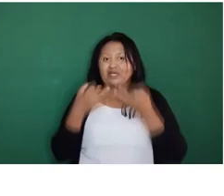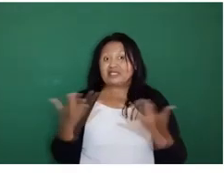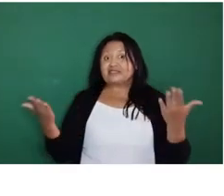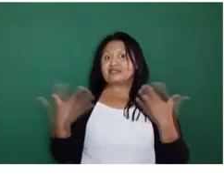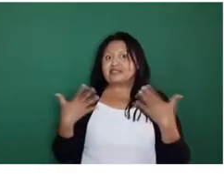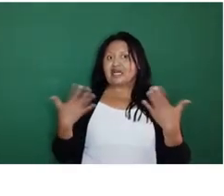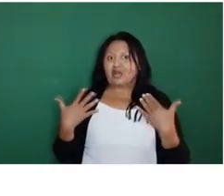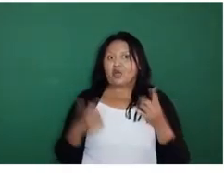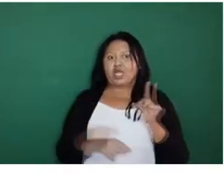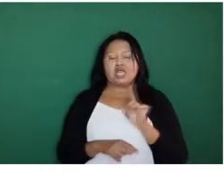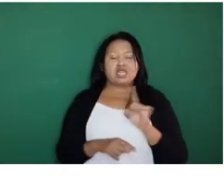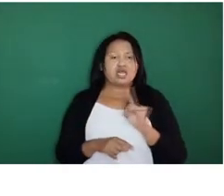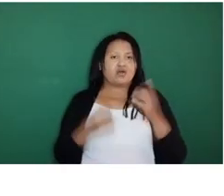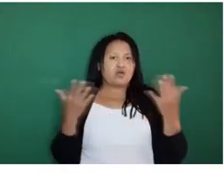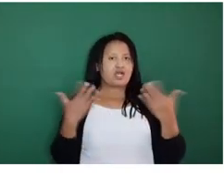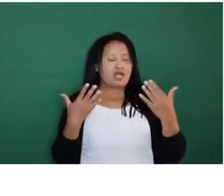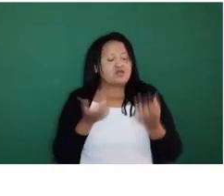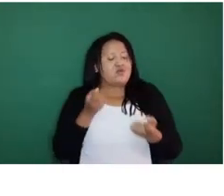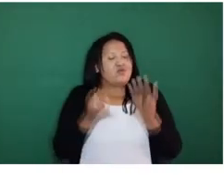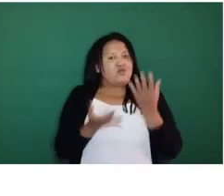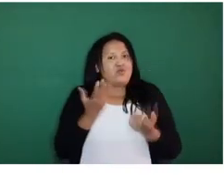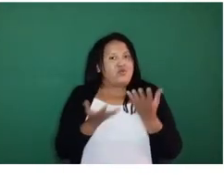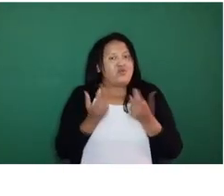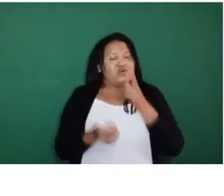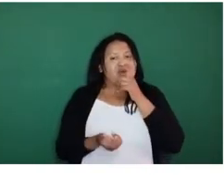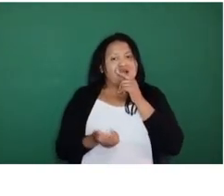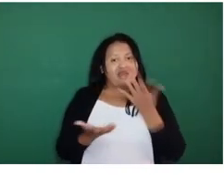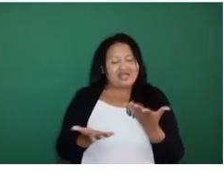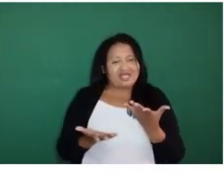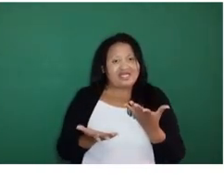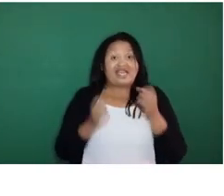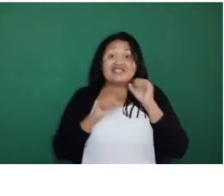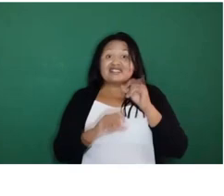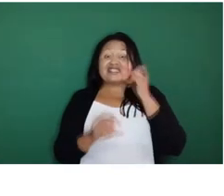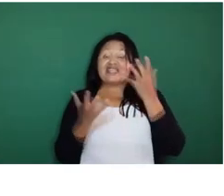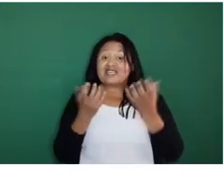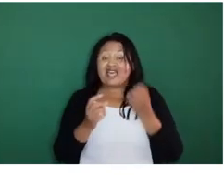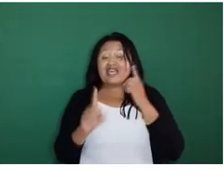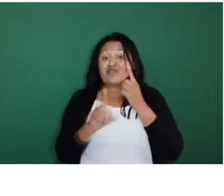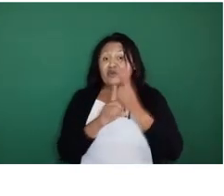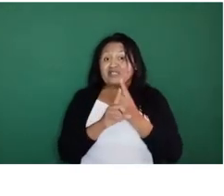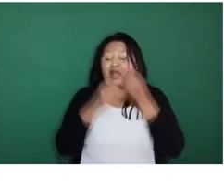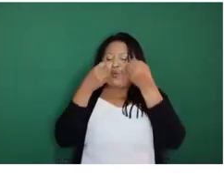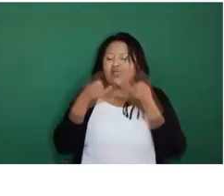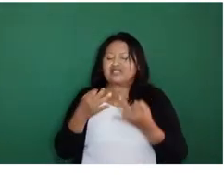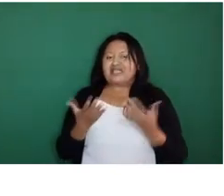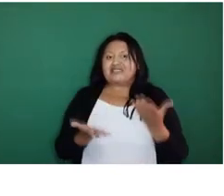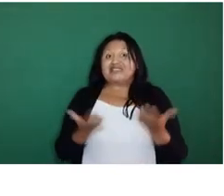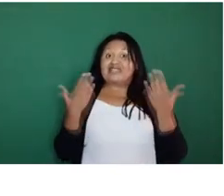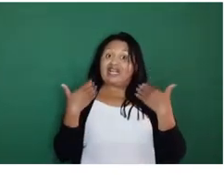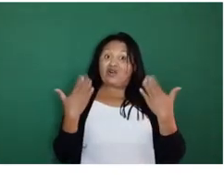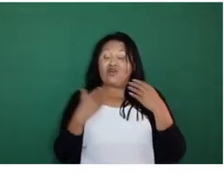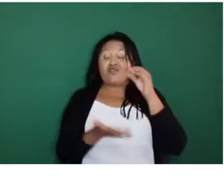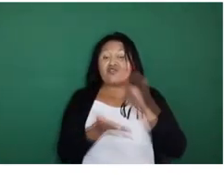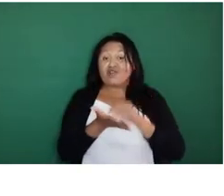de calor nem a o calor de vaporização tá se a gente quer encontrar a quantidade de calor falta no caso o